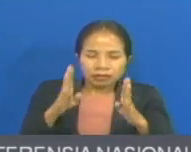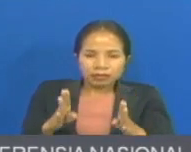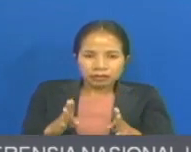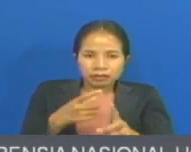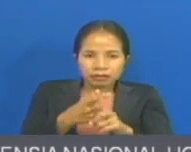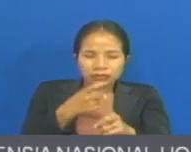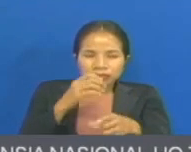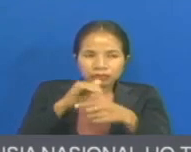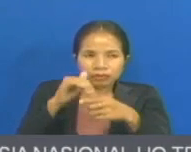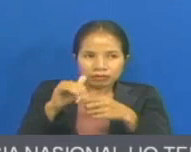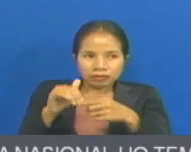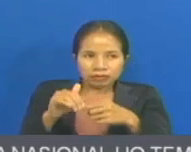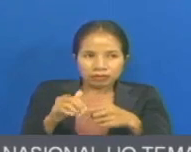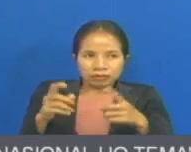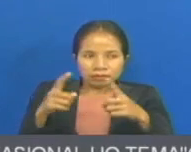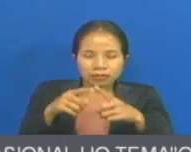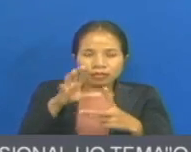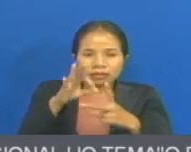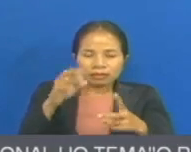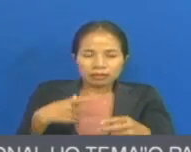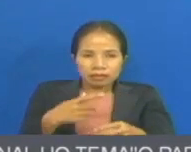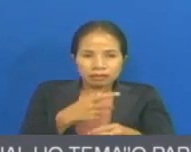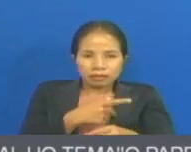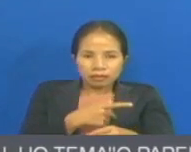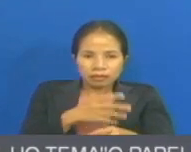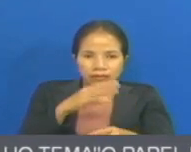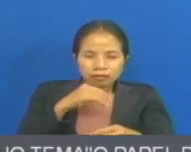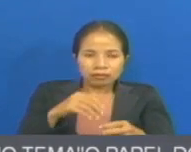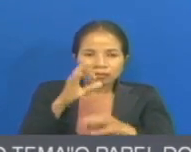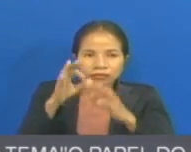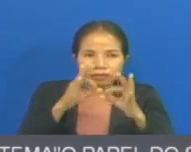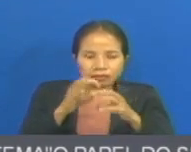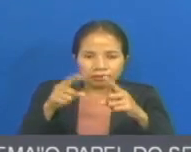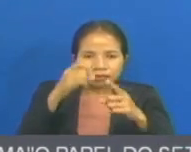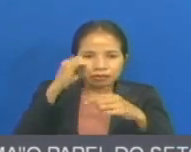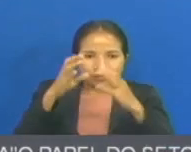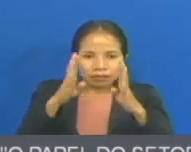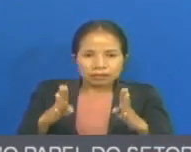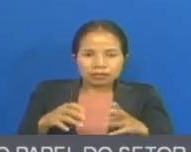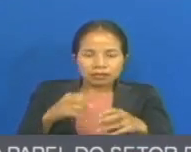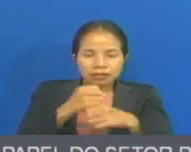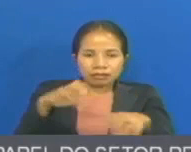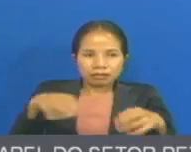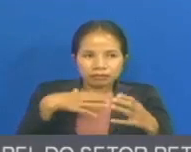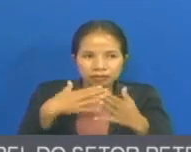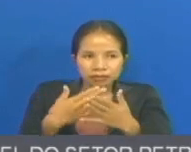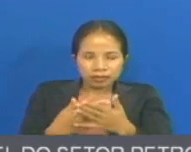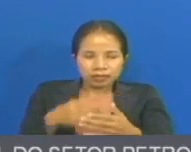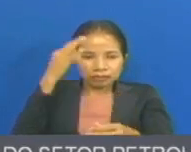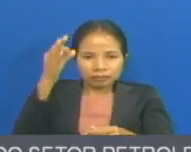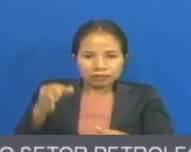lihusi formasaun ba eleição parlamentar no confiança ba jornalista Sira se halo serviço dia clitan e a